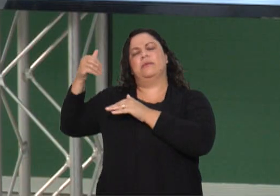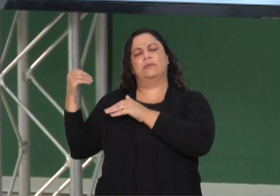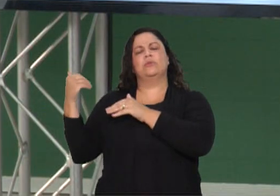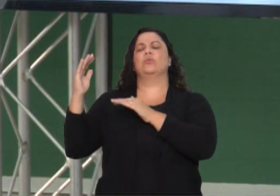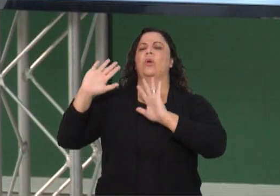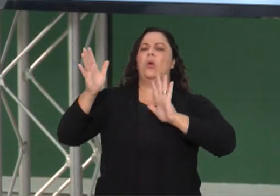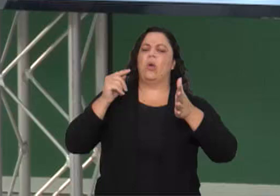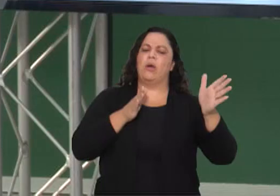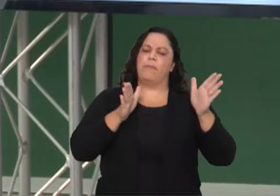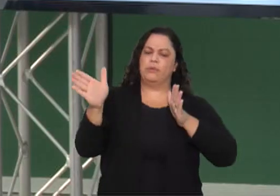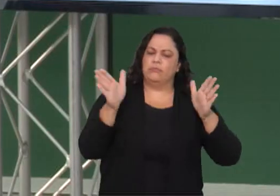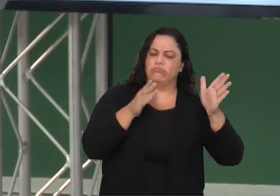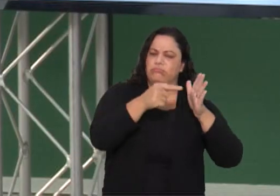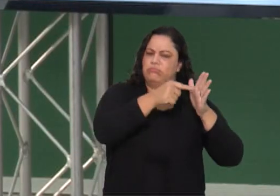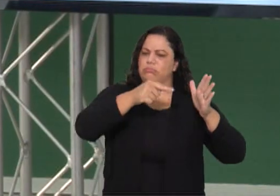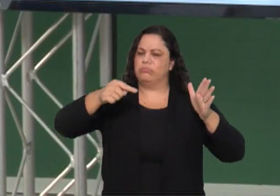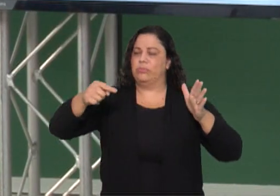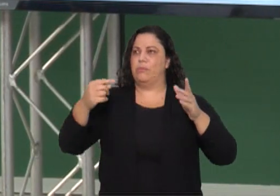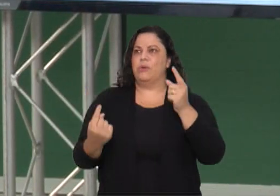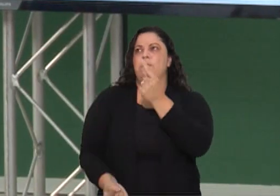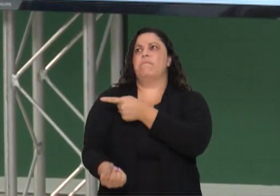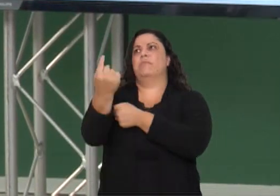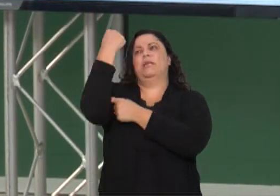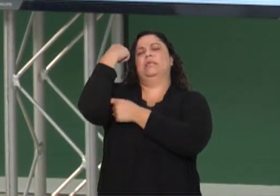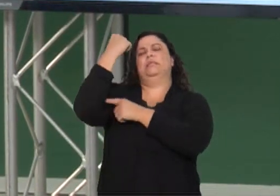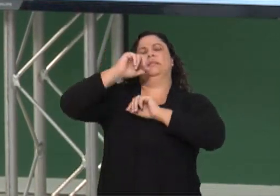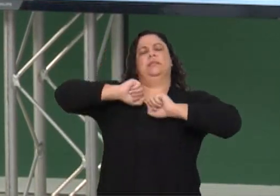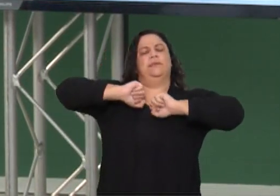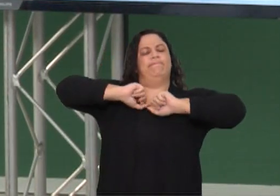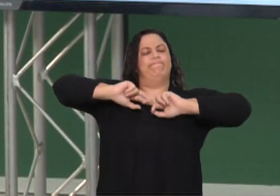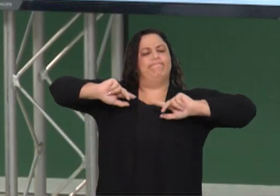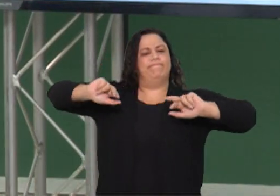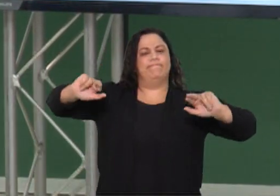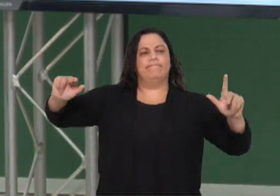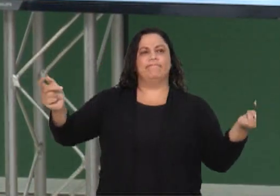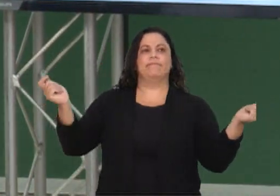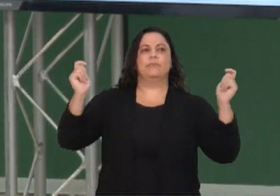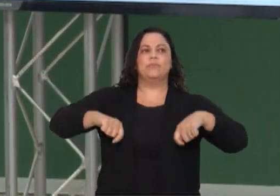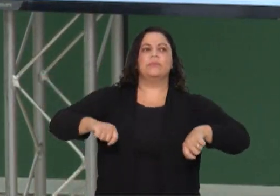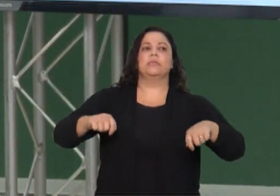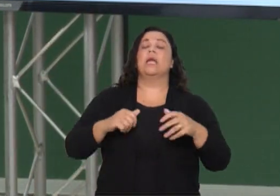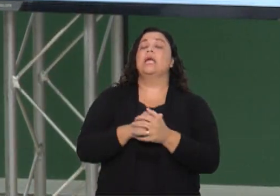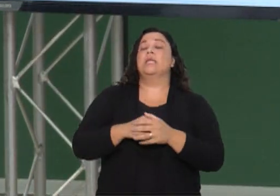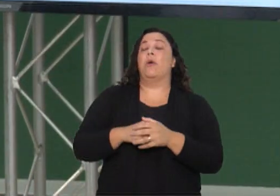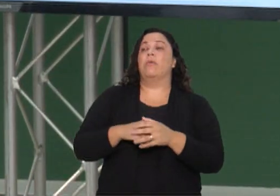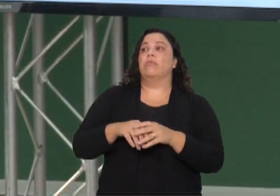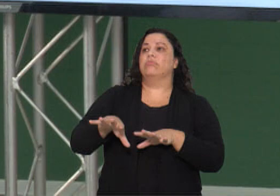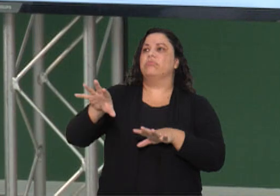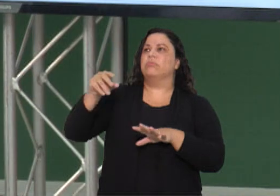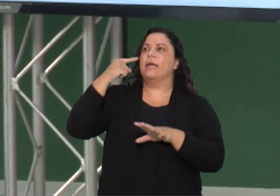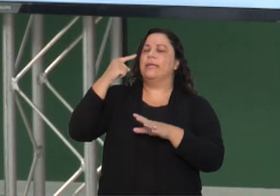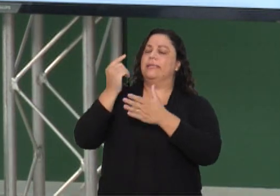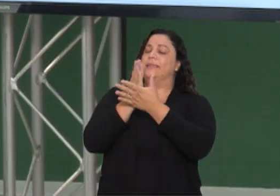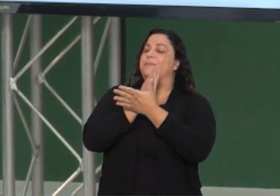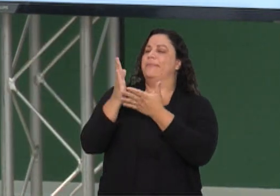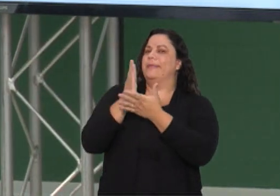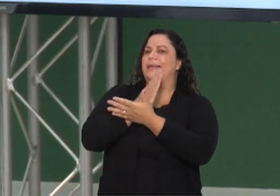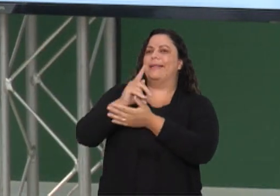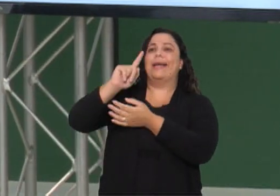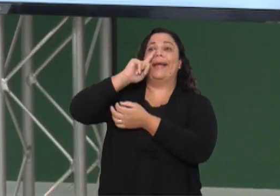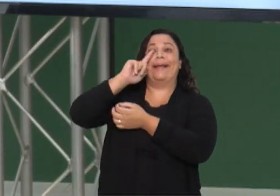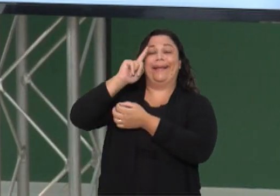porque o passado é muito vasto. Para fazer essa distinção, historiadores pegaram a história da Grécia e dividiram em 5